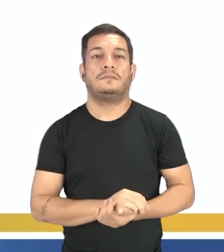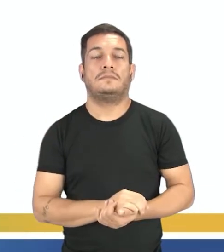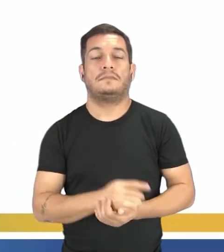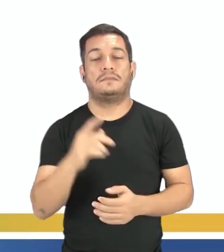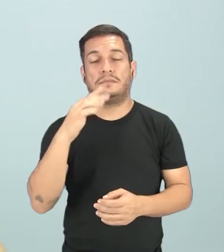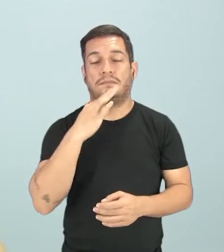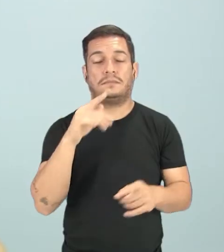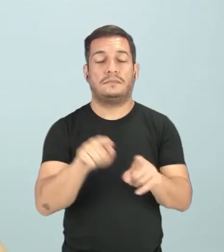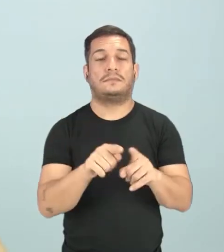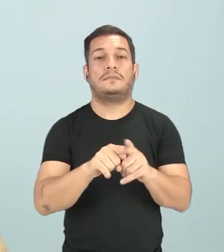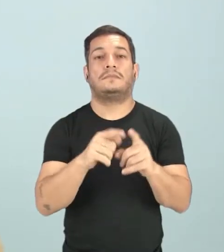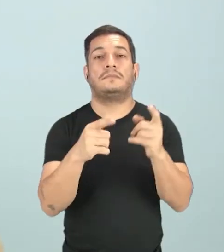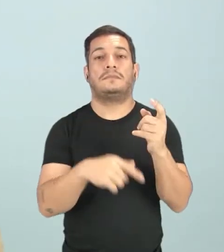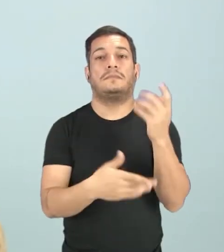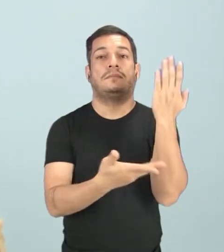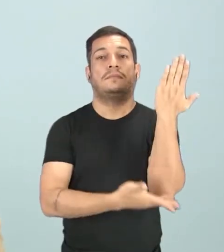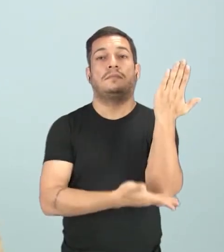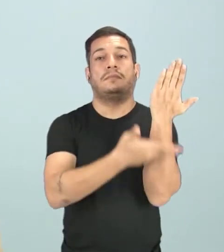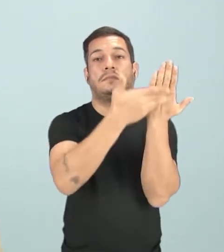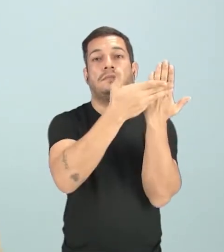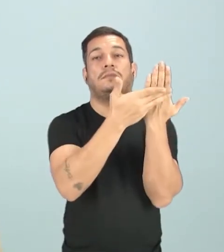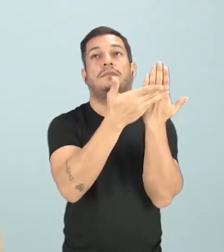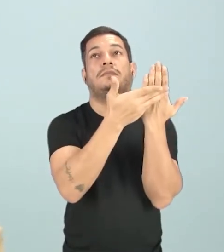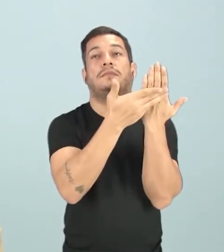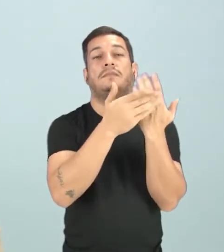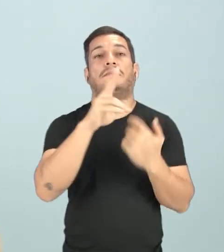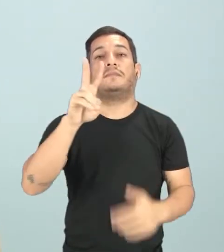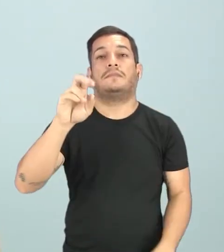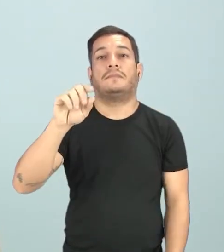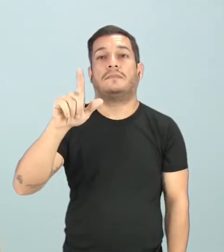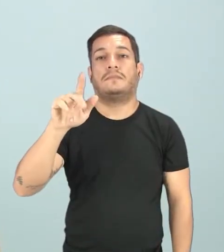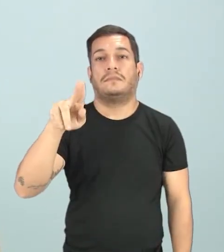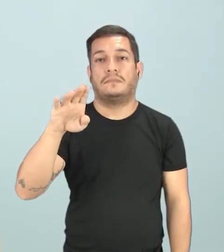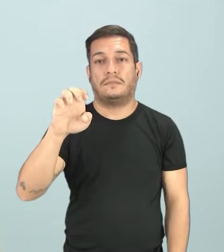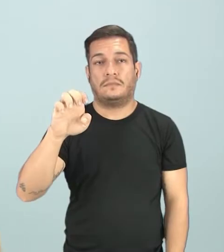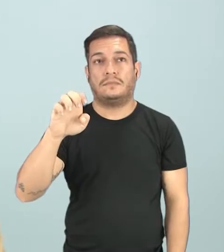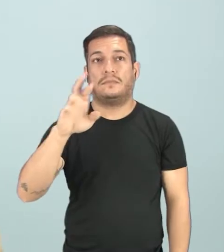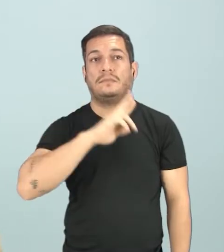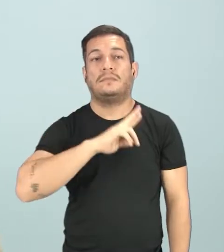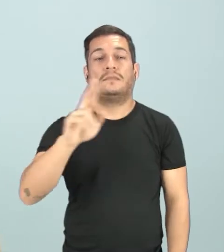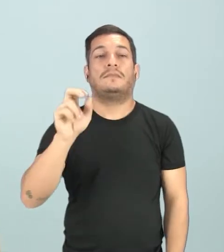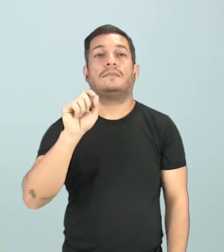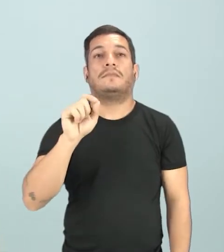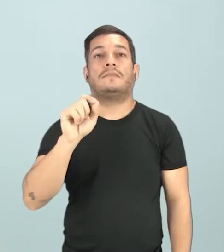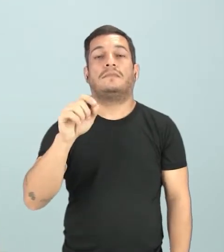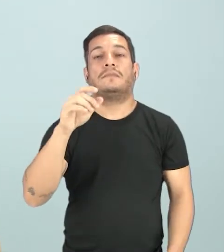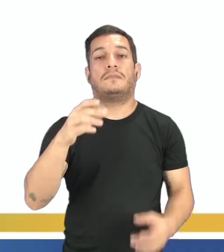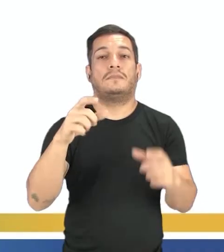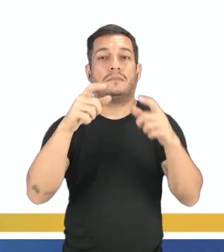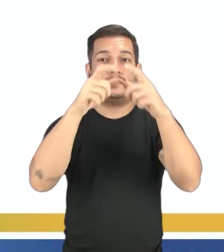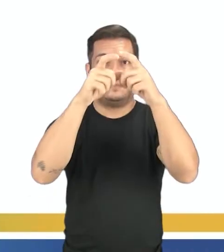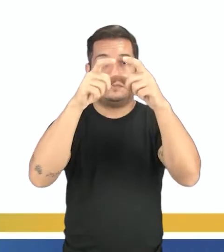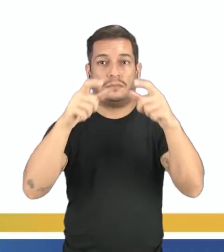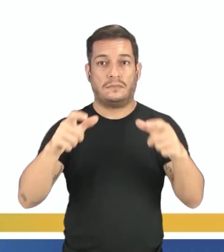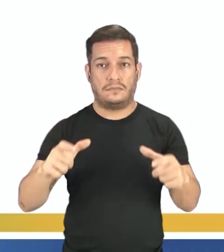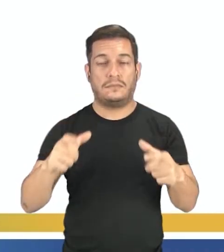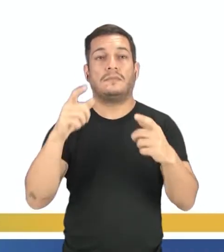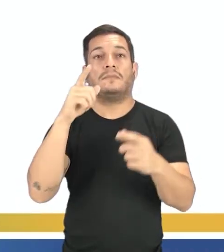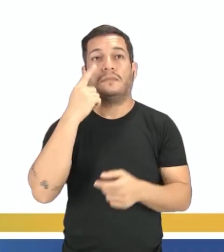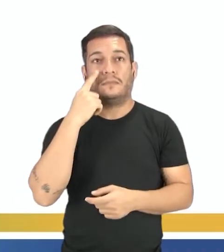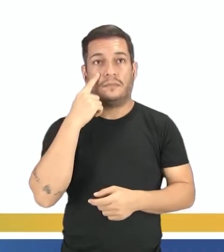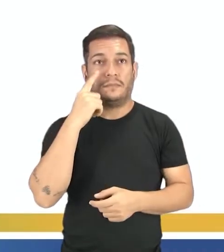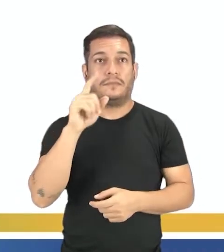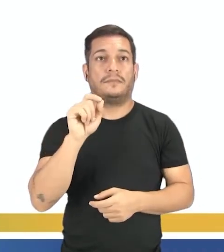Vamos conhecer também, né, depois das áreas, vamos conhecer o volume, representando o volume do cone. Volume do cone.